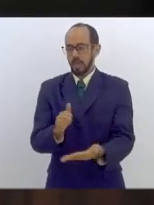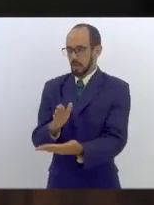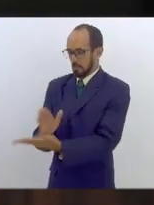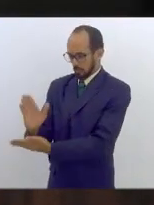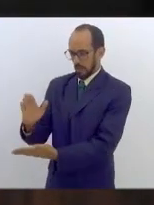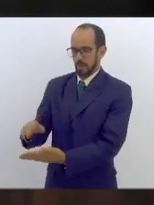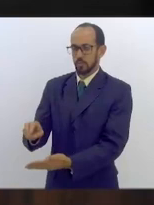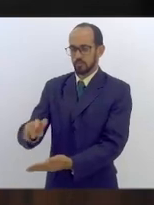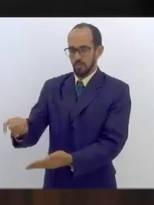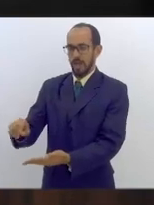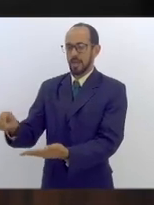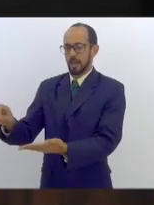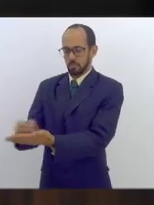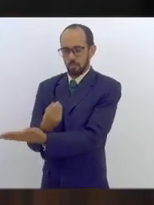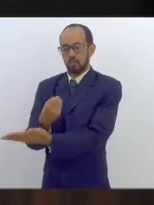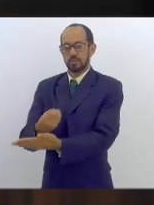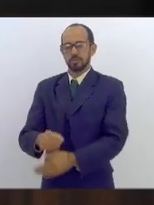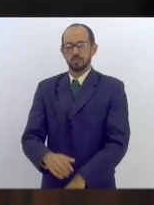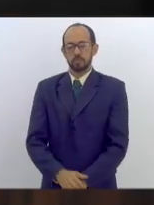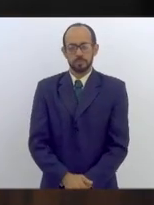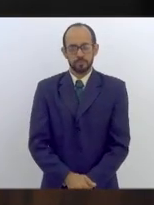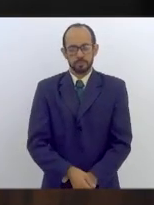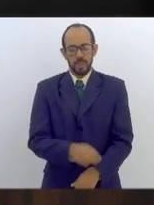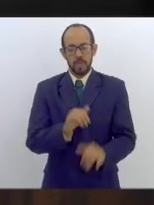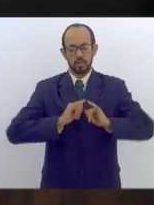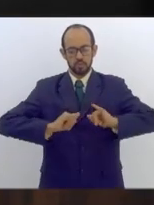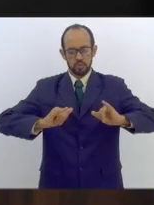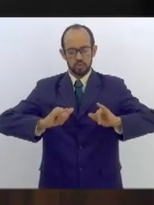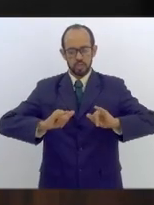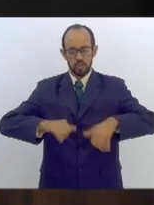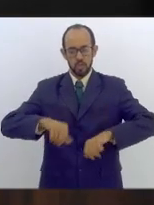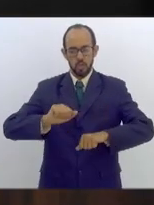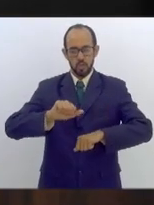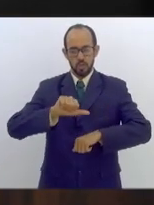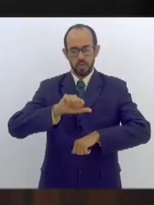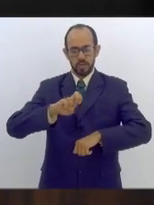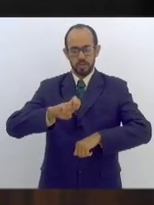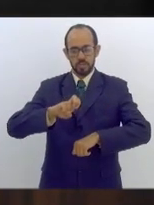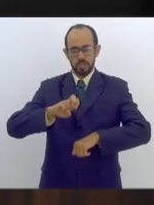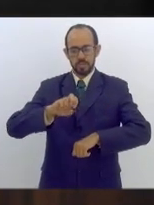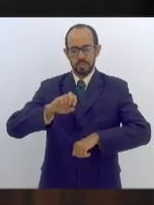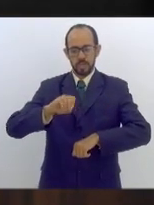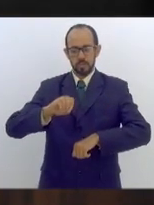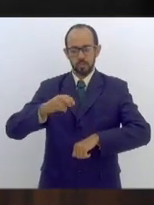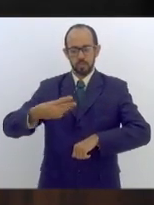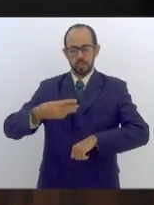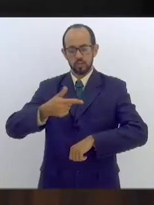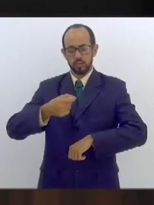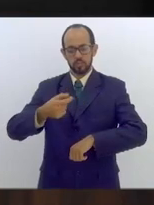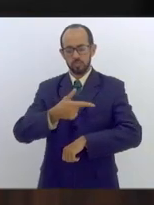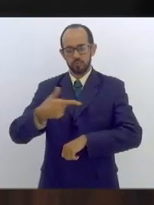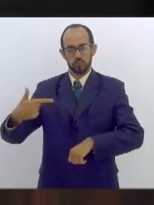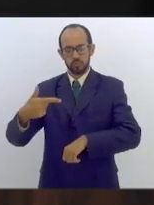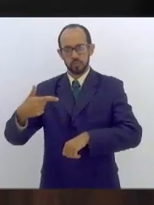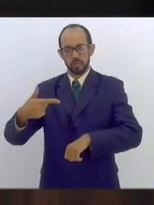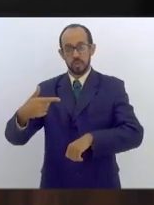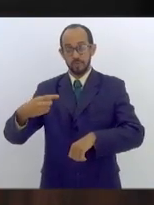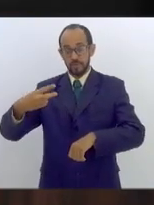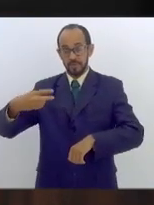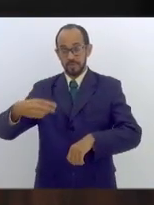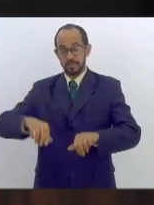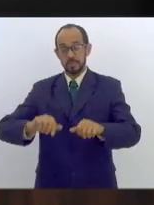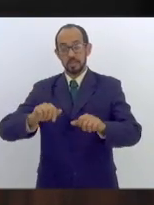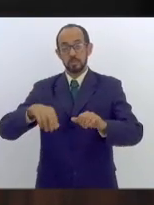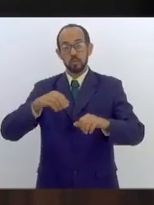aprovado, vai à promulgação. Anuncio o projeto de resolução número 1503, de 22, de autoria do deputado Bruno Dauari,